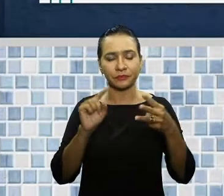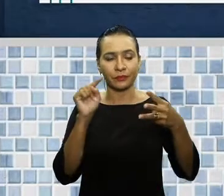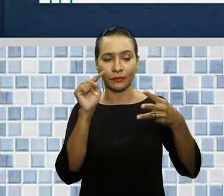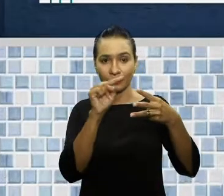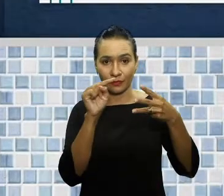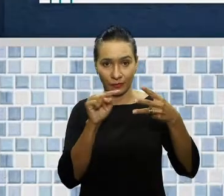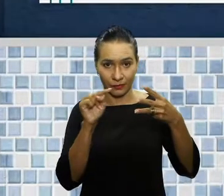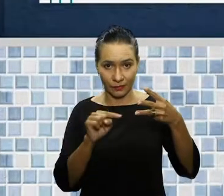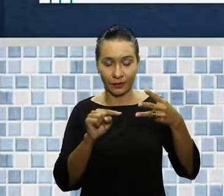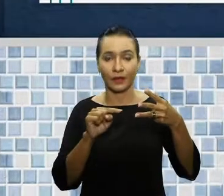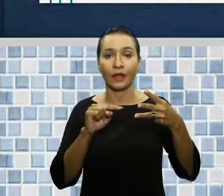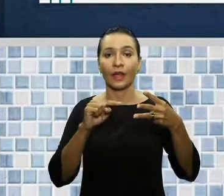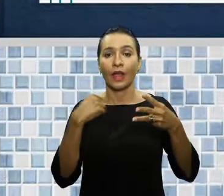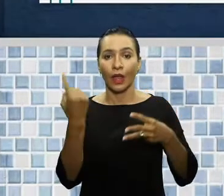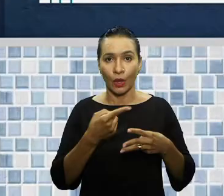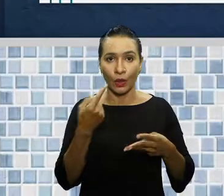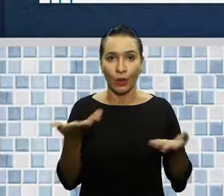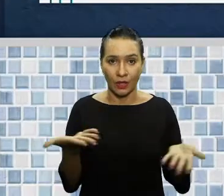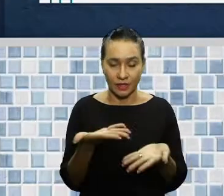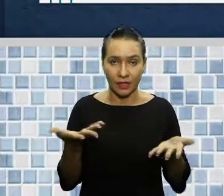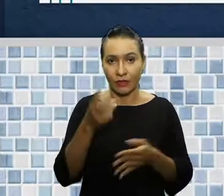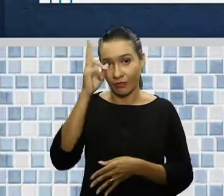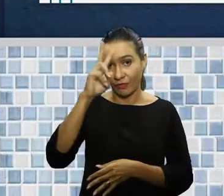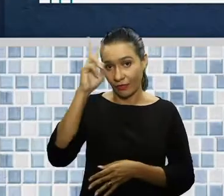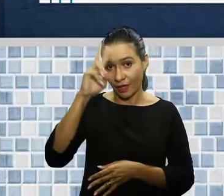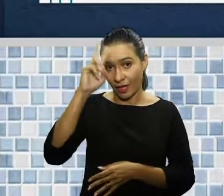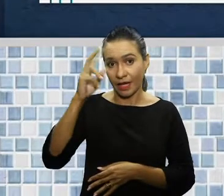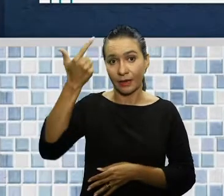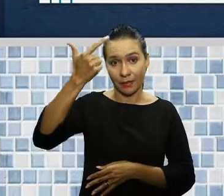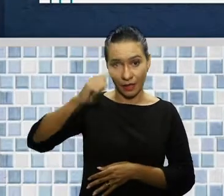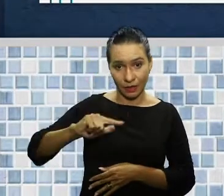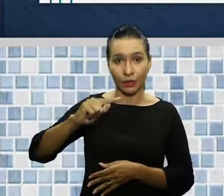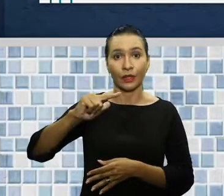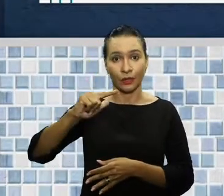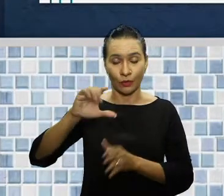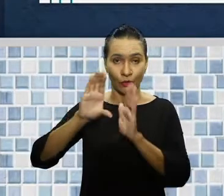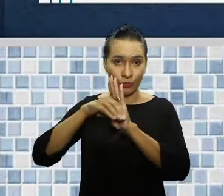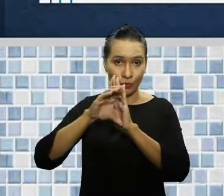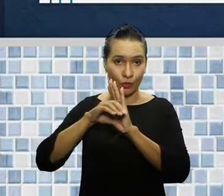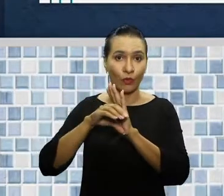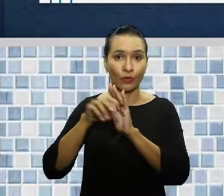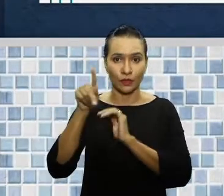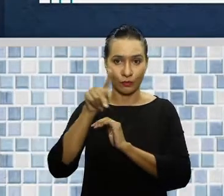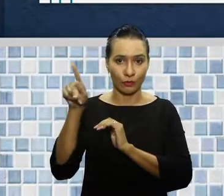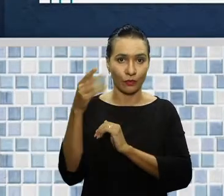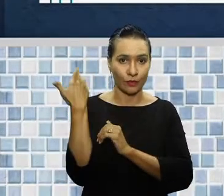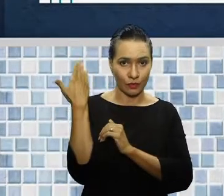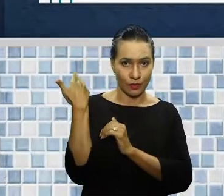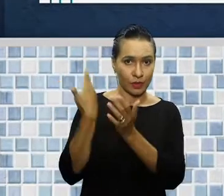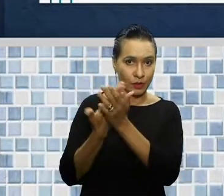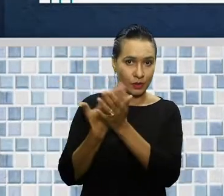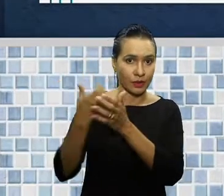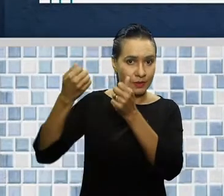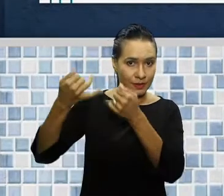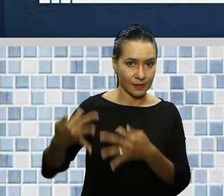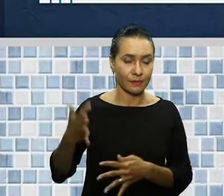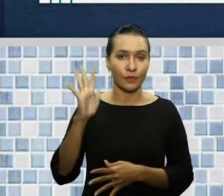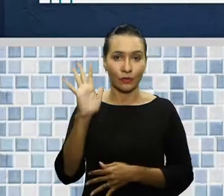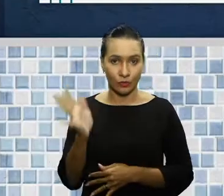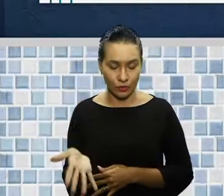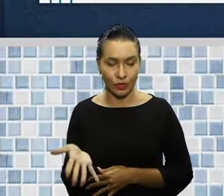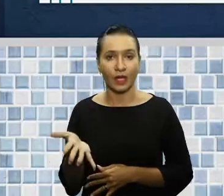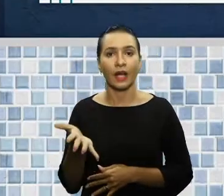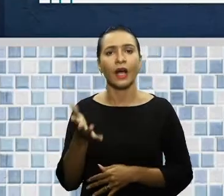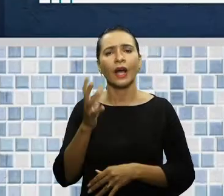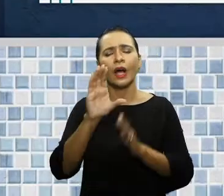sendo eles, nós vamos relembrar alguns conceitos vistos na aula do professor Flávio, né? Conceitos sobre a